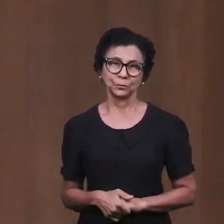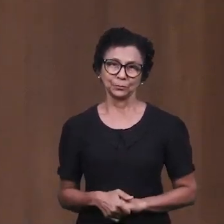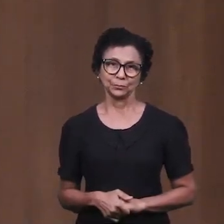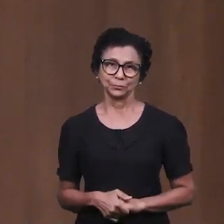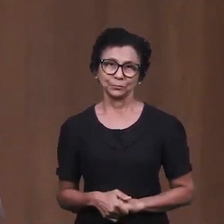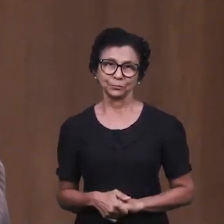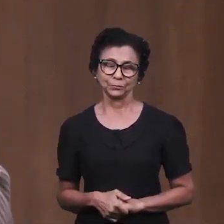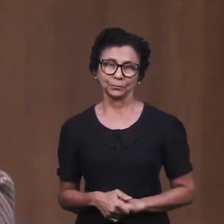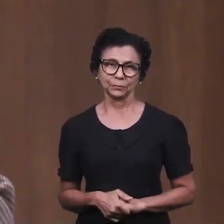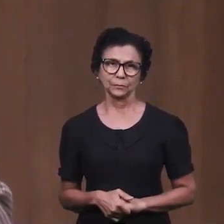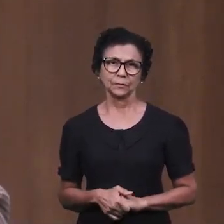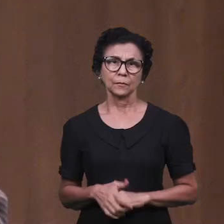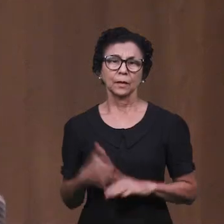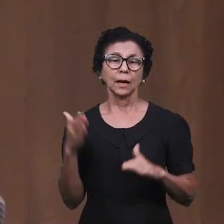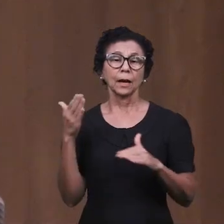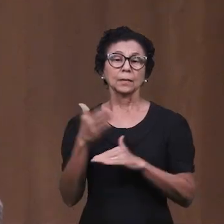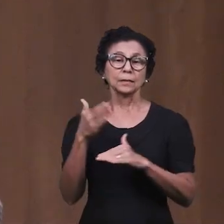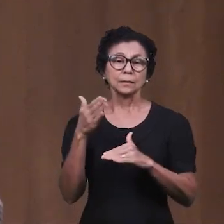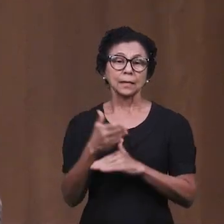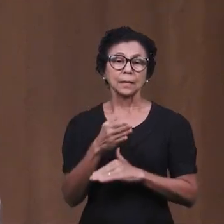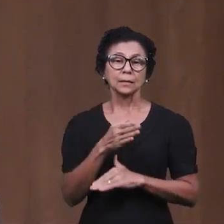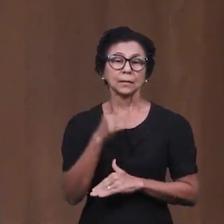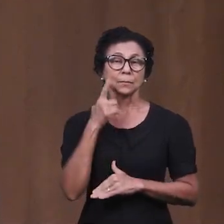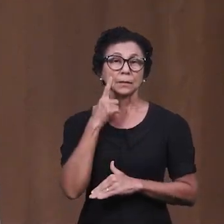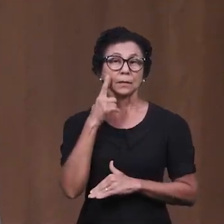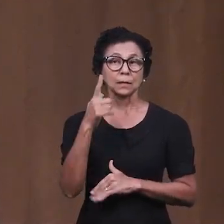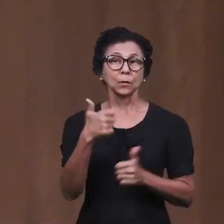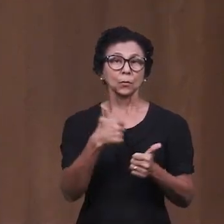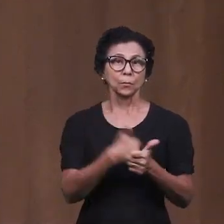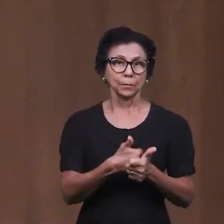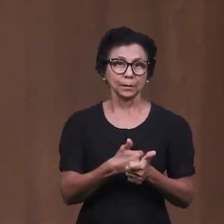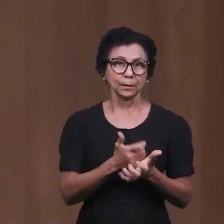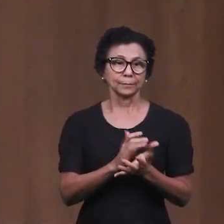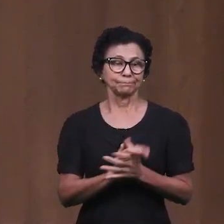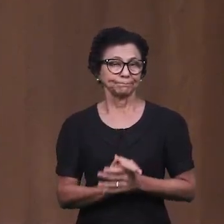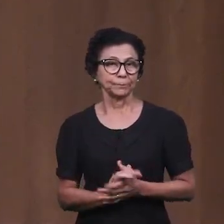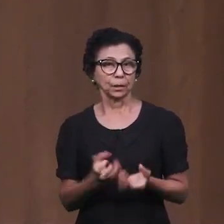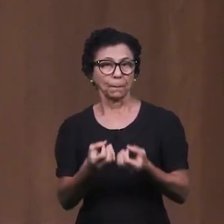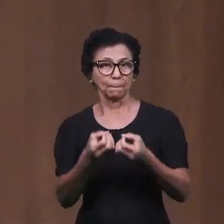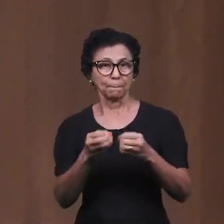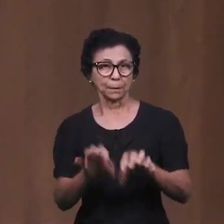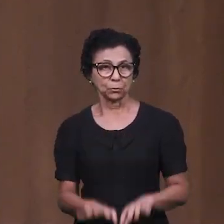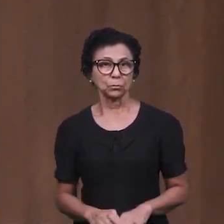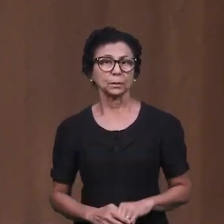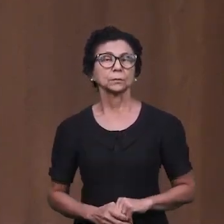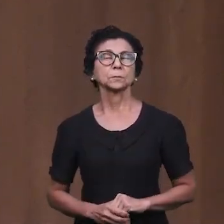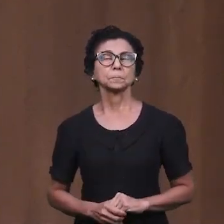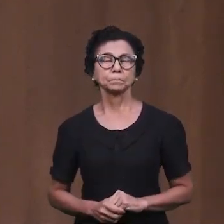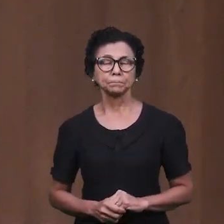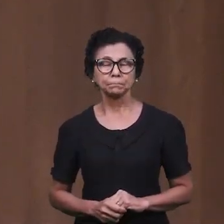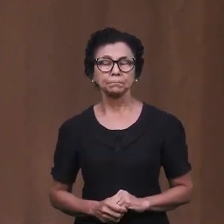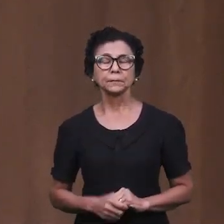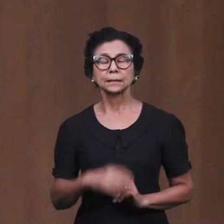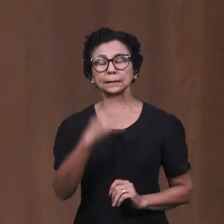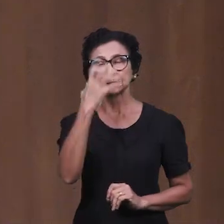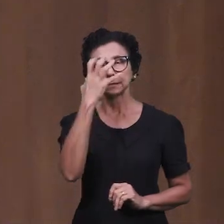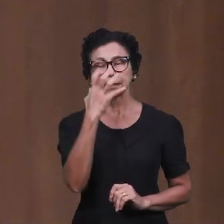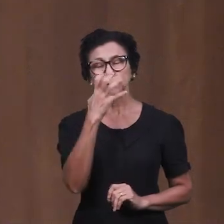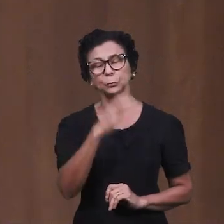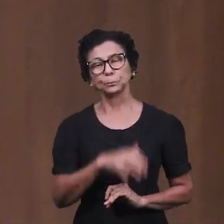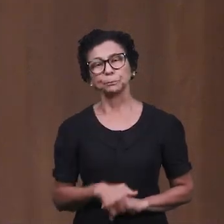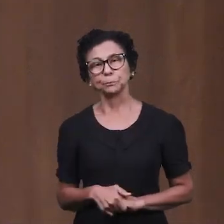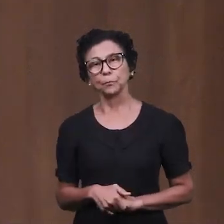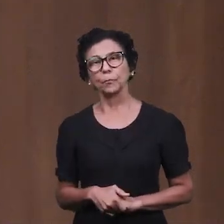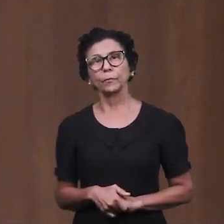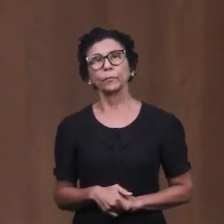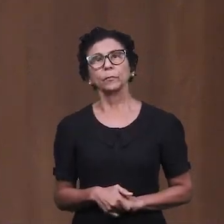acesso. Porque os prejuízos, eles estão sendo muito grandes, né? Então, assim, o que